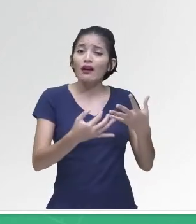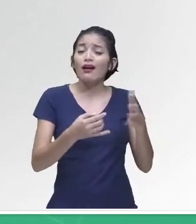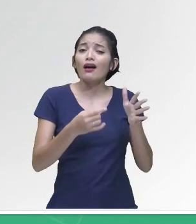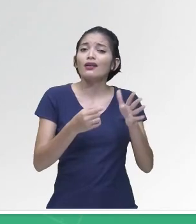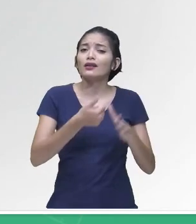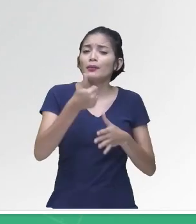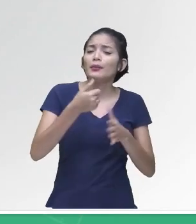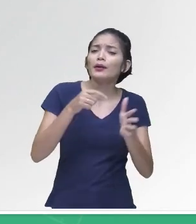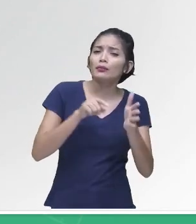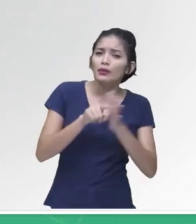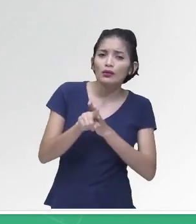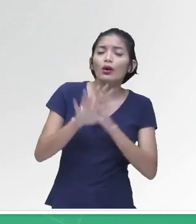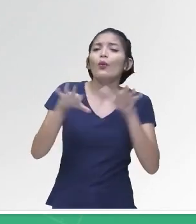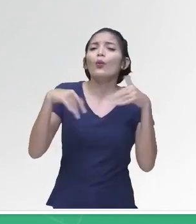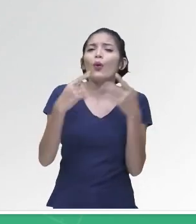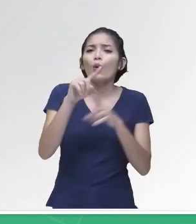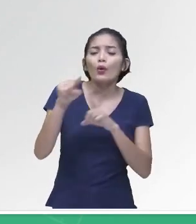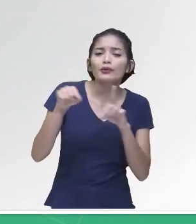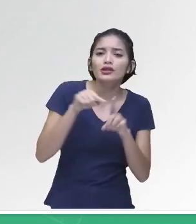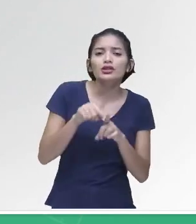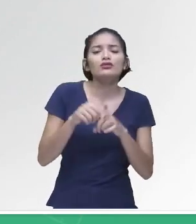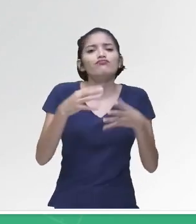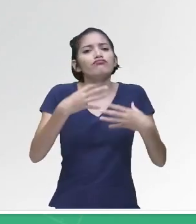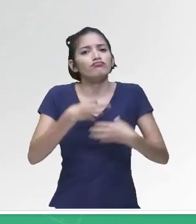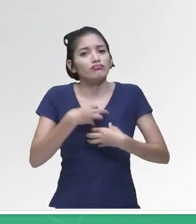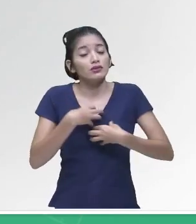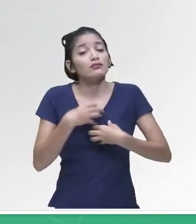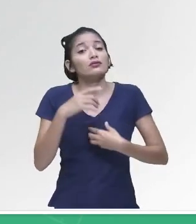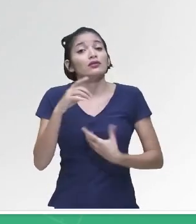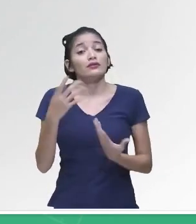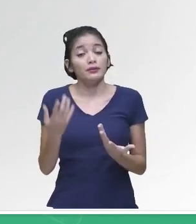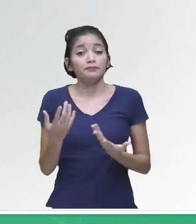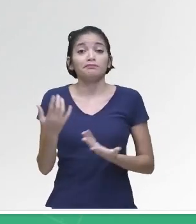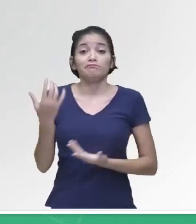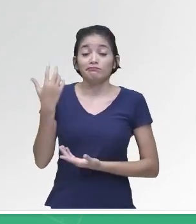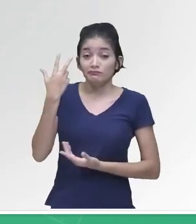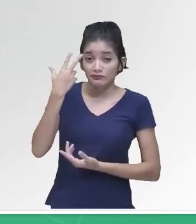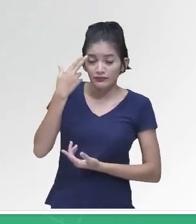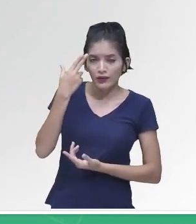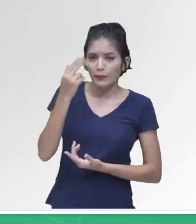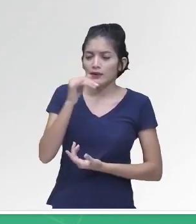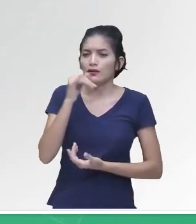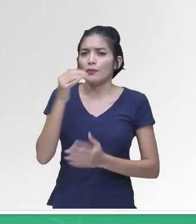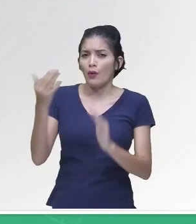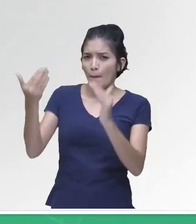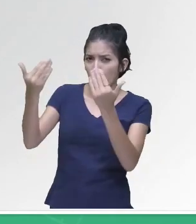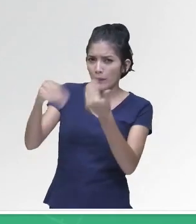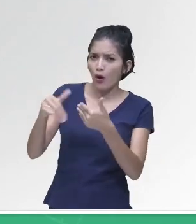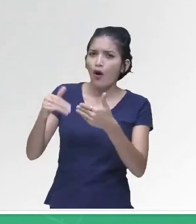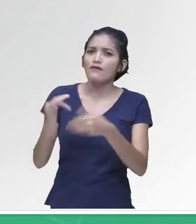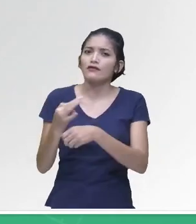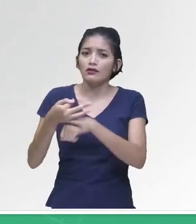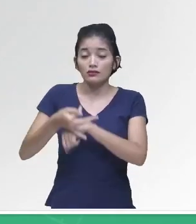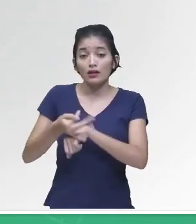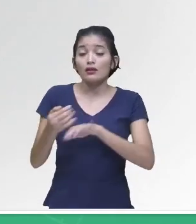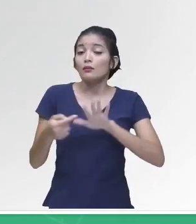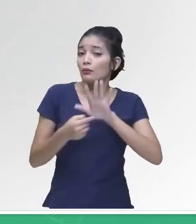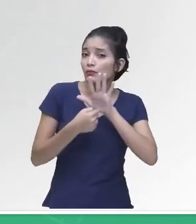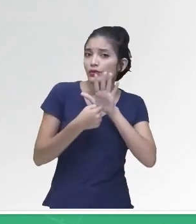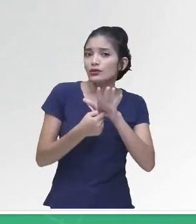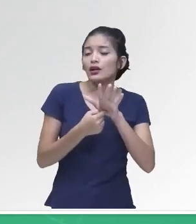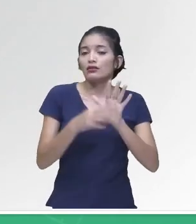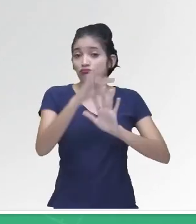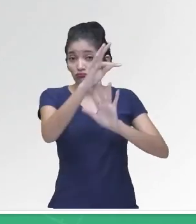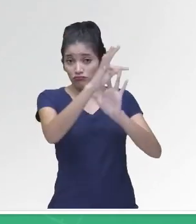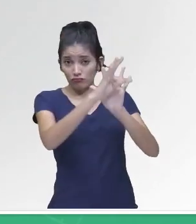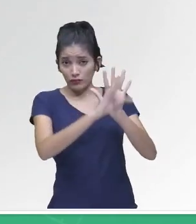do objetivo, da intenção. É muito comum em provas de vestibular e tudo mais, eles trazerem para nós um